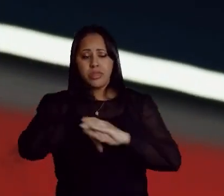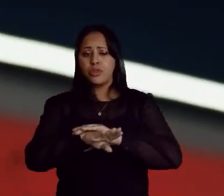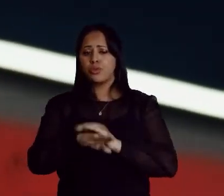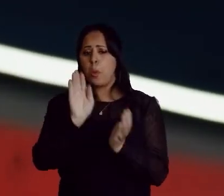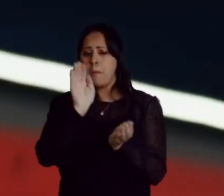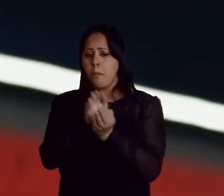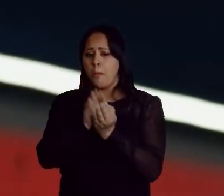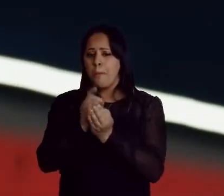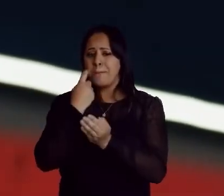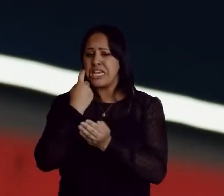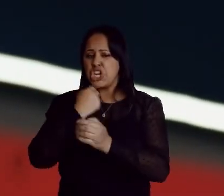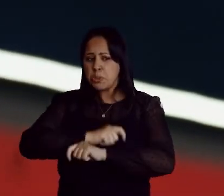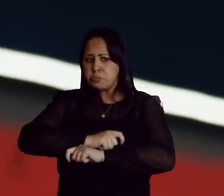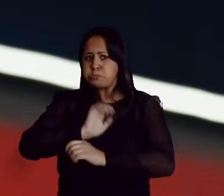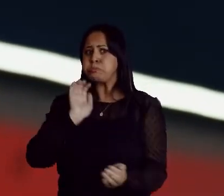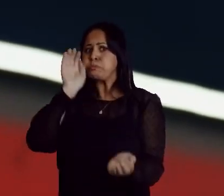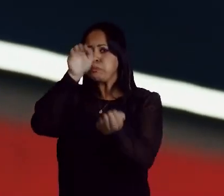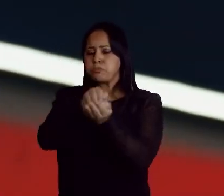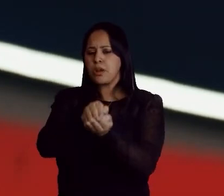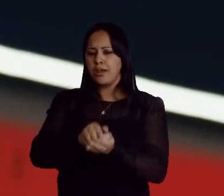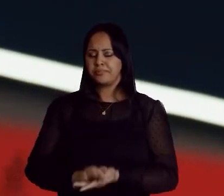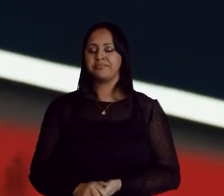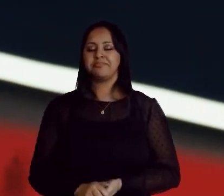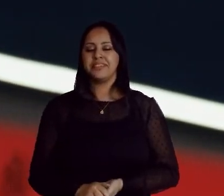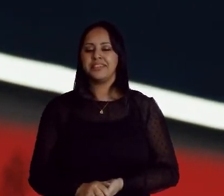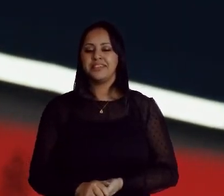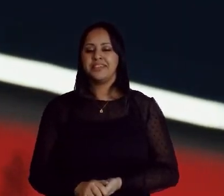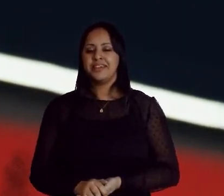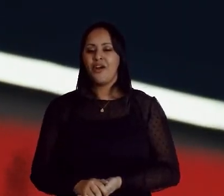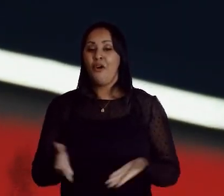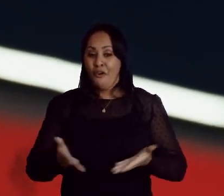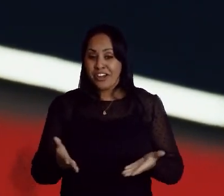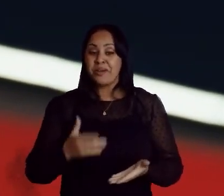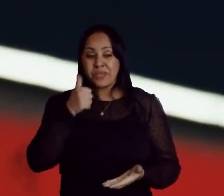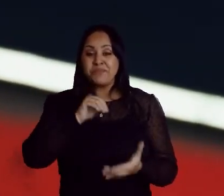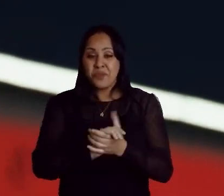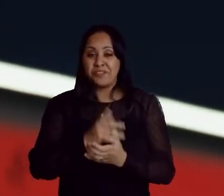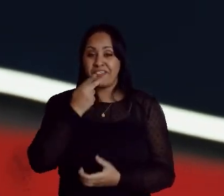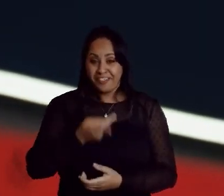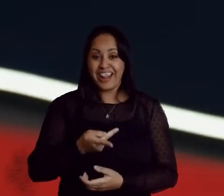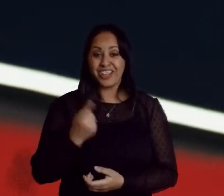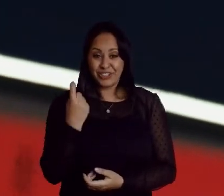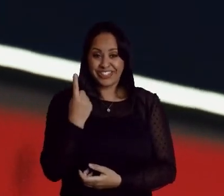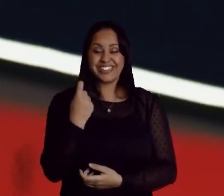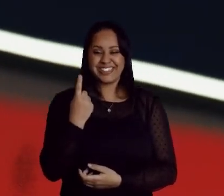E, inclusive, hoje ela vai falar, né, amor? Vai falar sozinha pela primeira vez hoje.